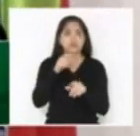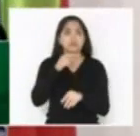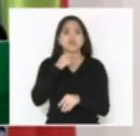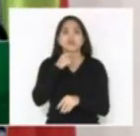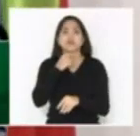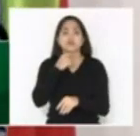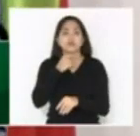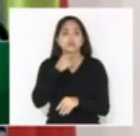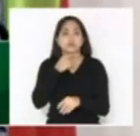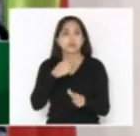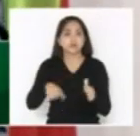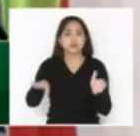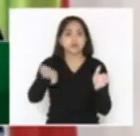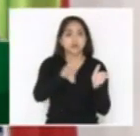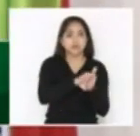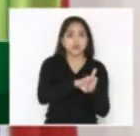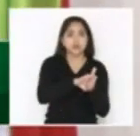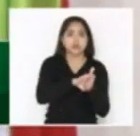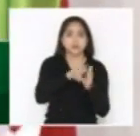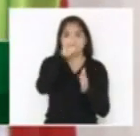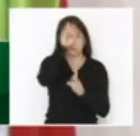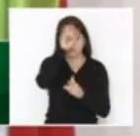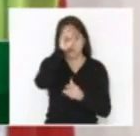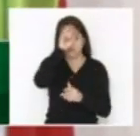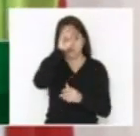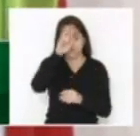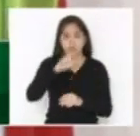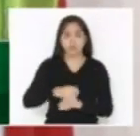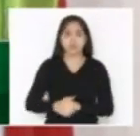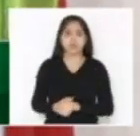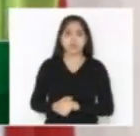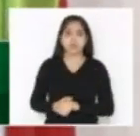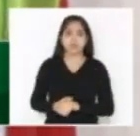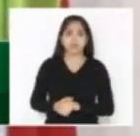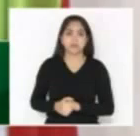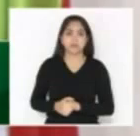hospital. E os bombeiros fizeram o parto